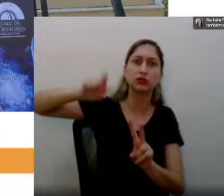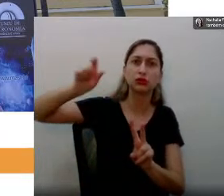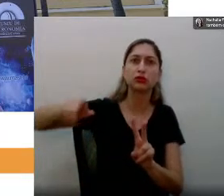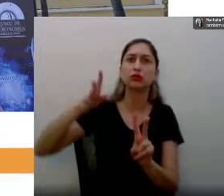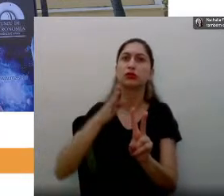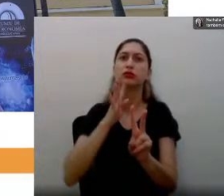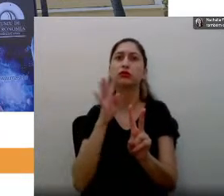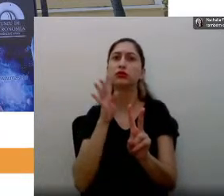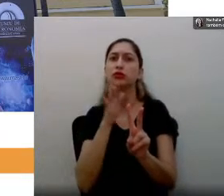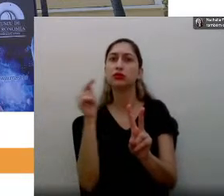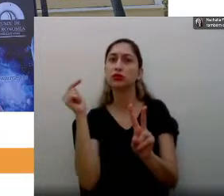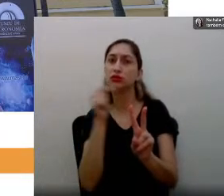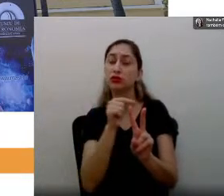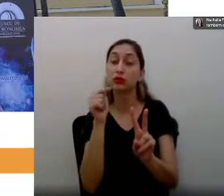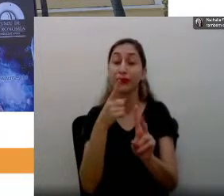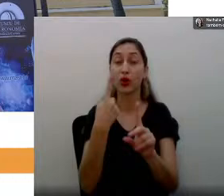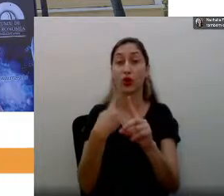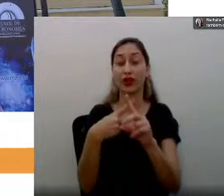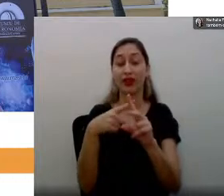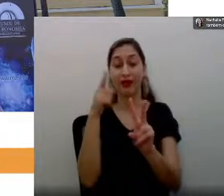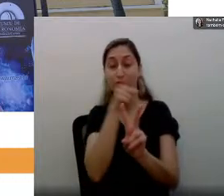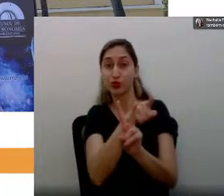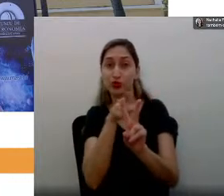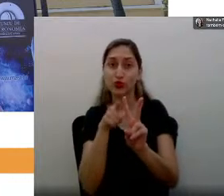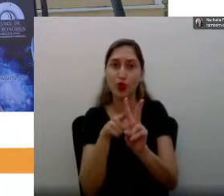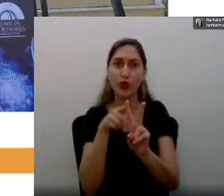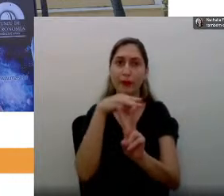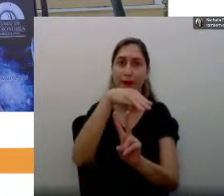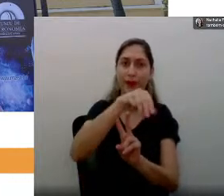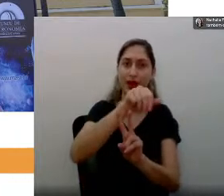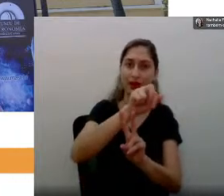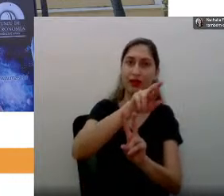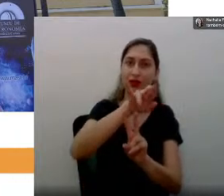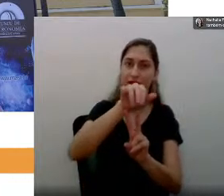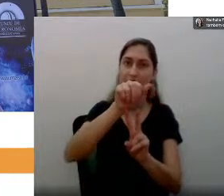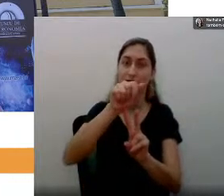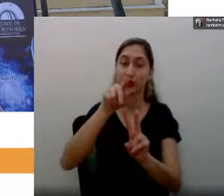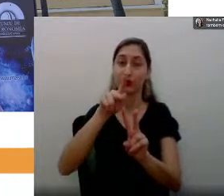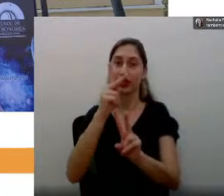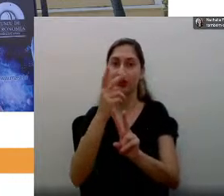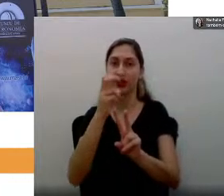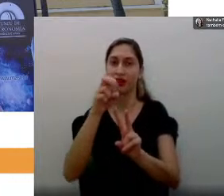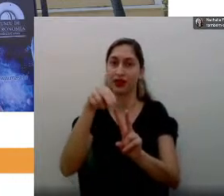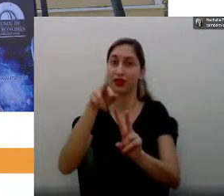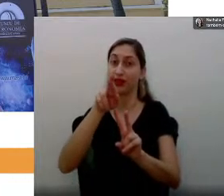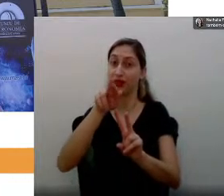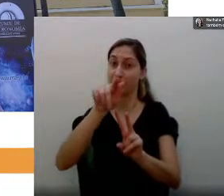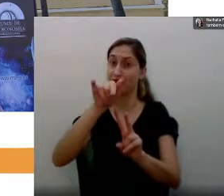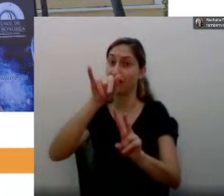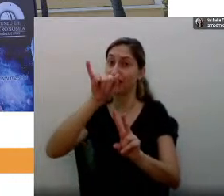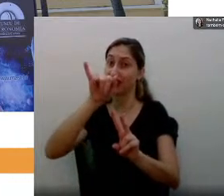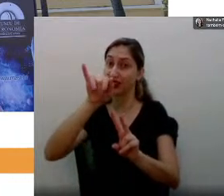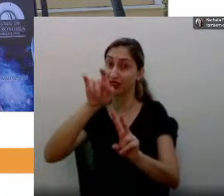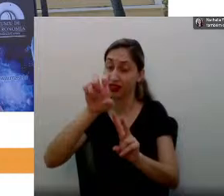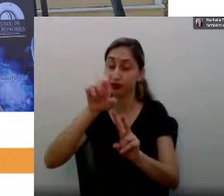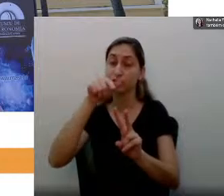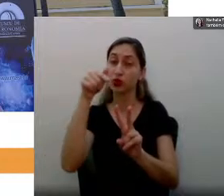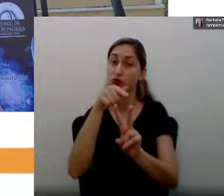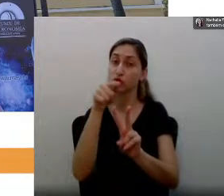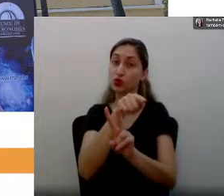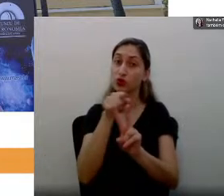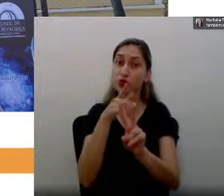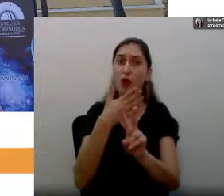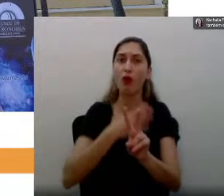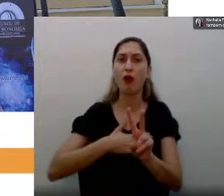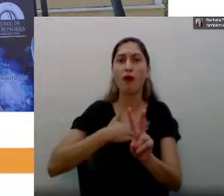desses dois tá pelo assunto levando-os a serem indicados para receber em 1947 é dois